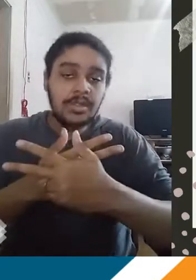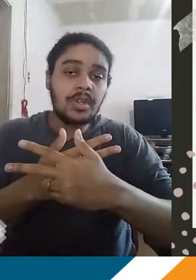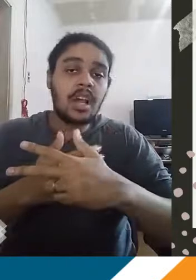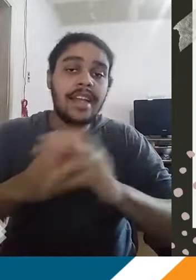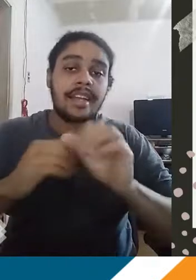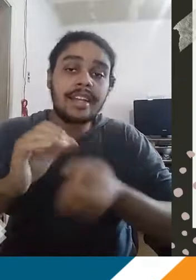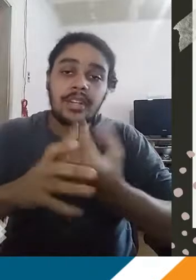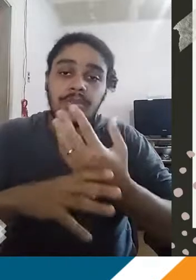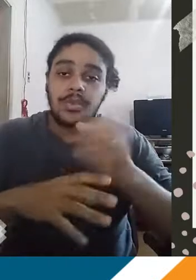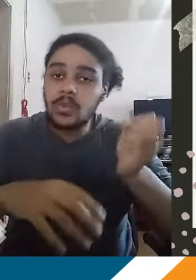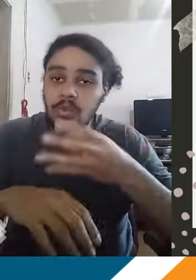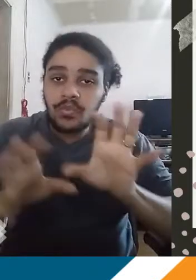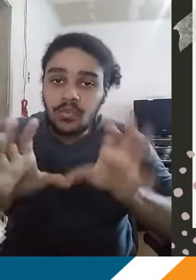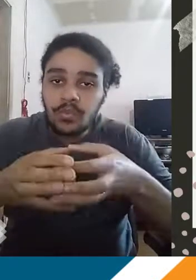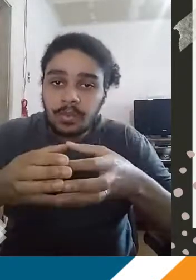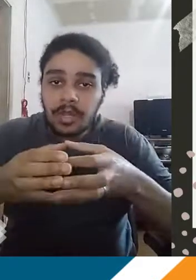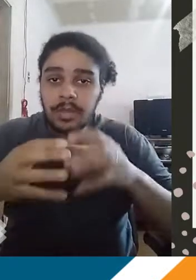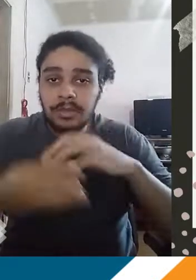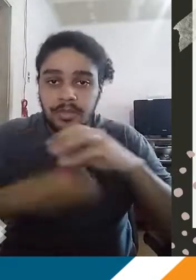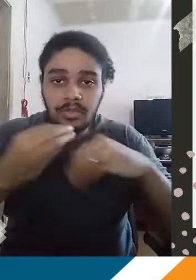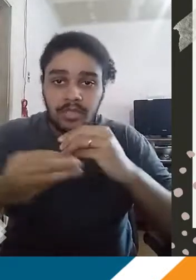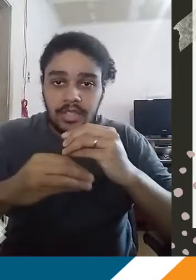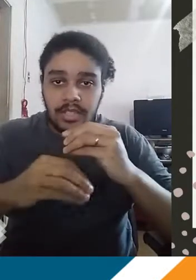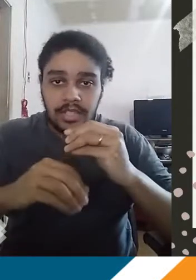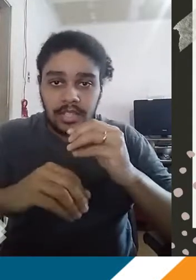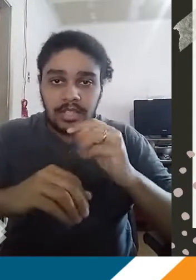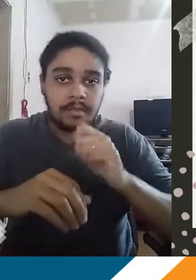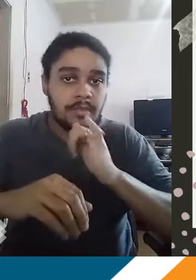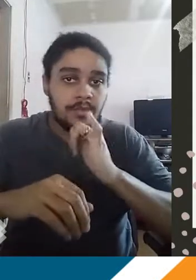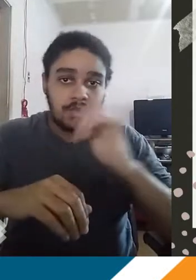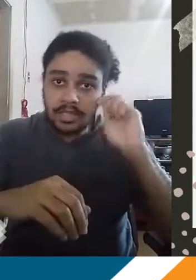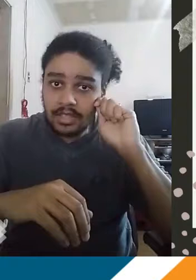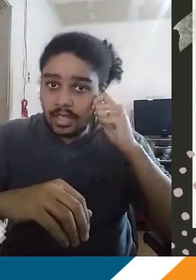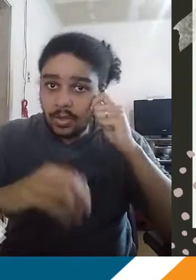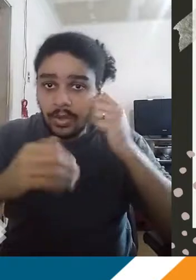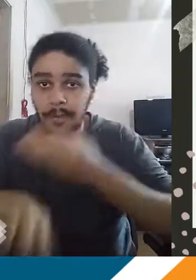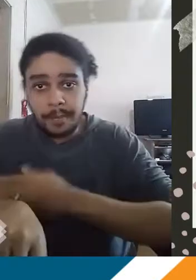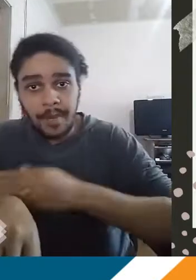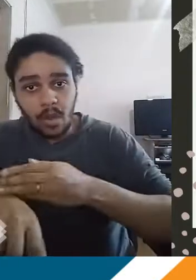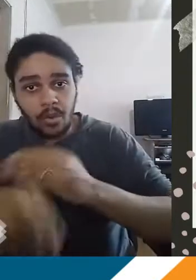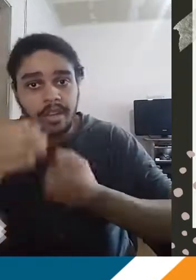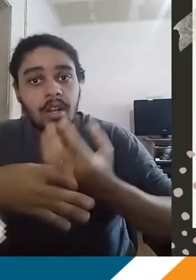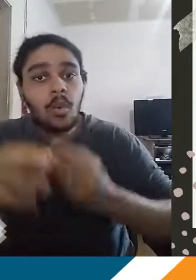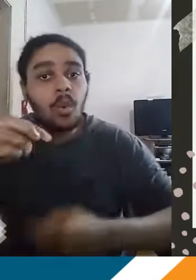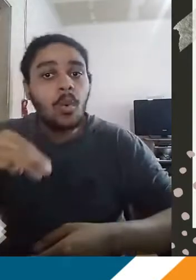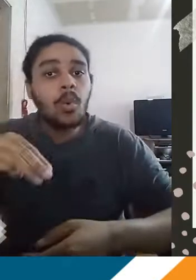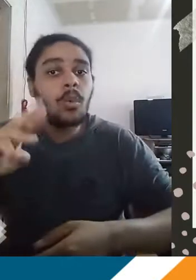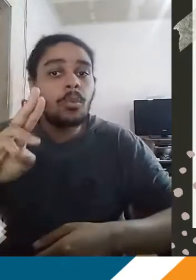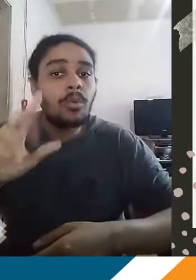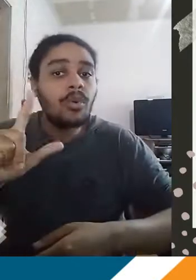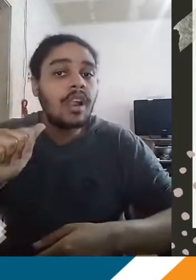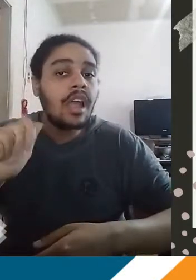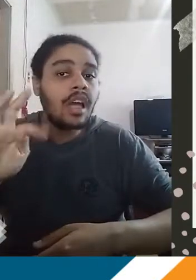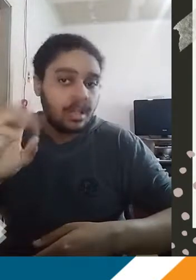a mistura, essa interação entre negro e branco acarretou no mulato, branco com